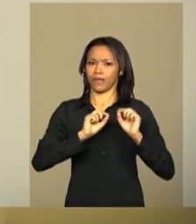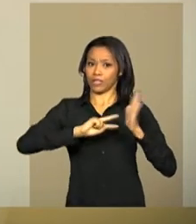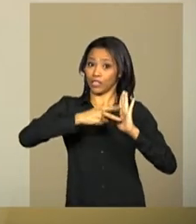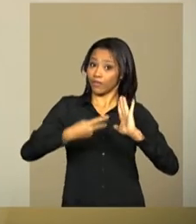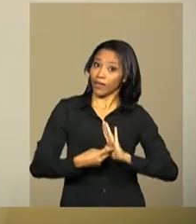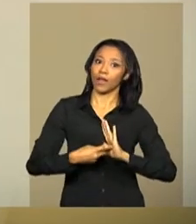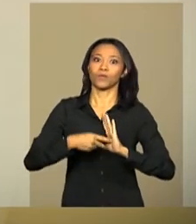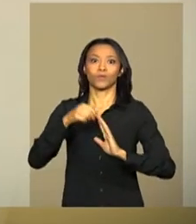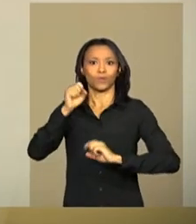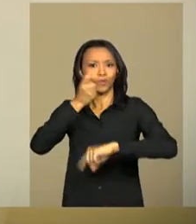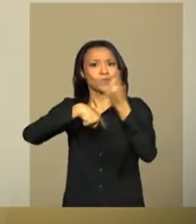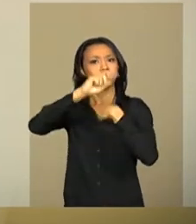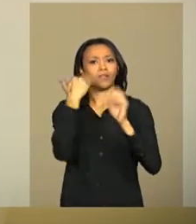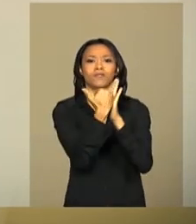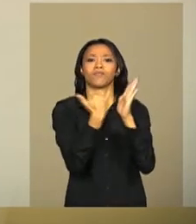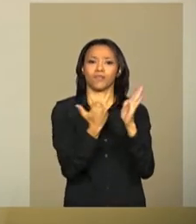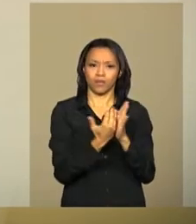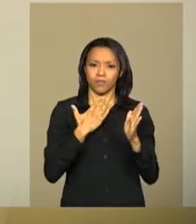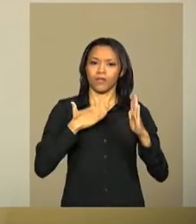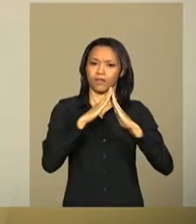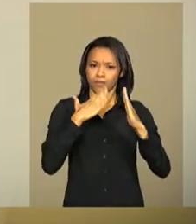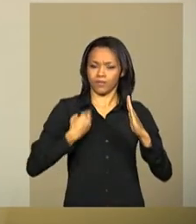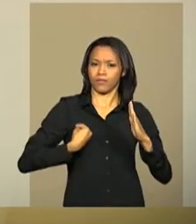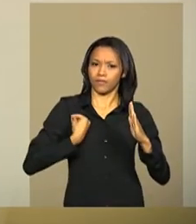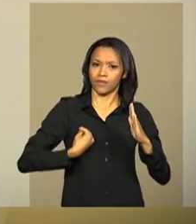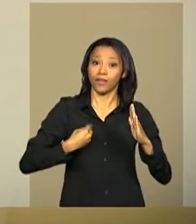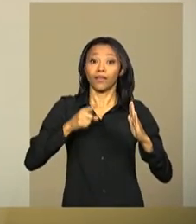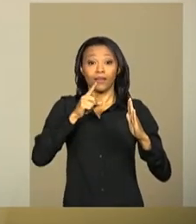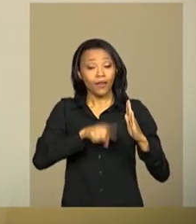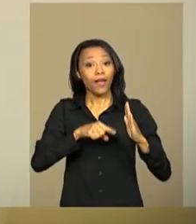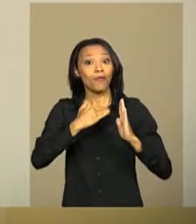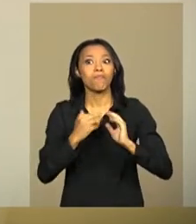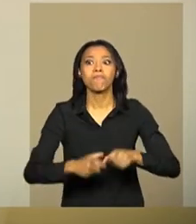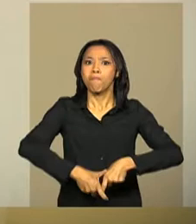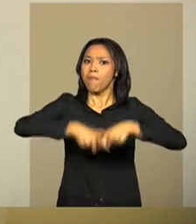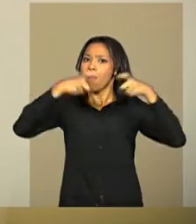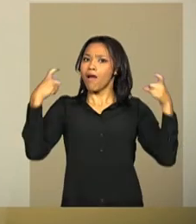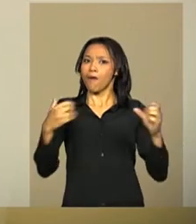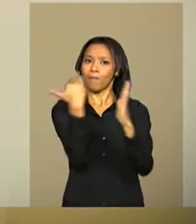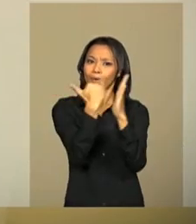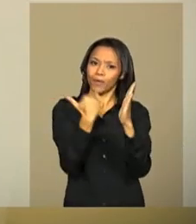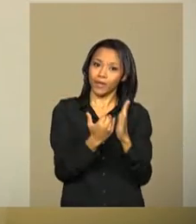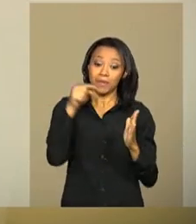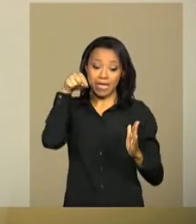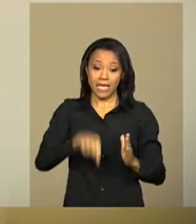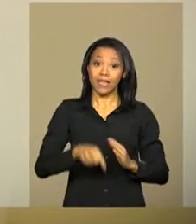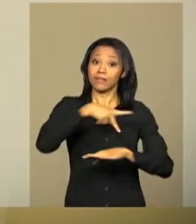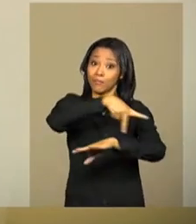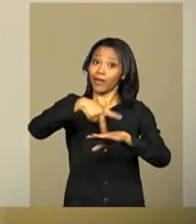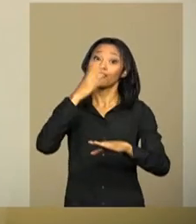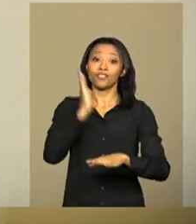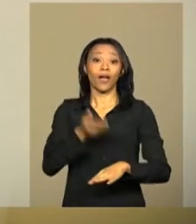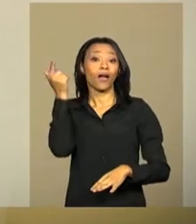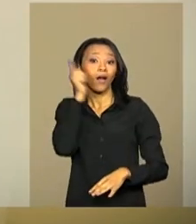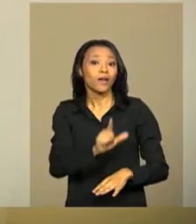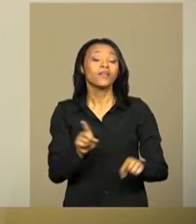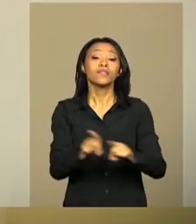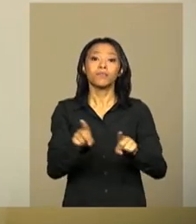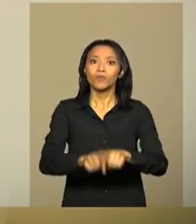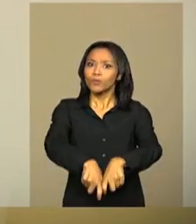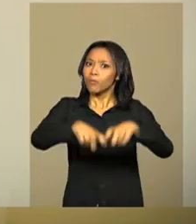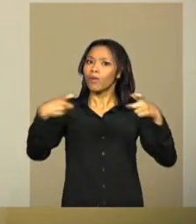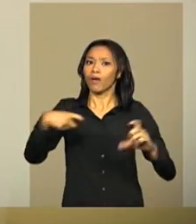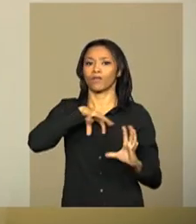gente o enorme sucesso do Minha Casa Minha Vida o que é o maior programa habitacional que esse país já teve e um dos